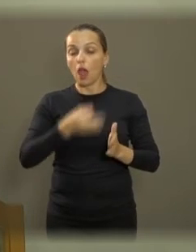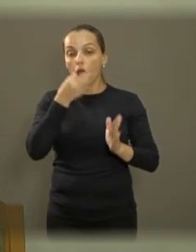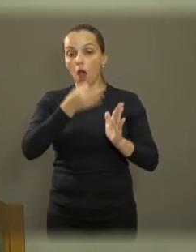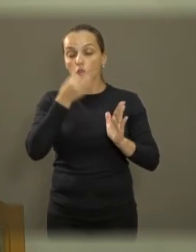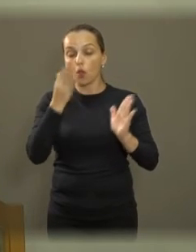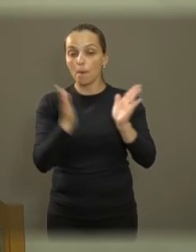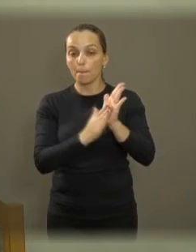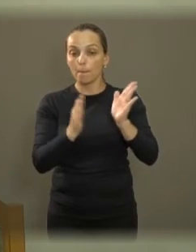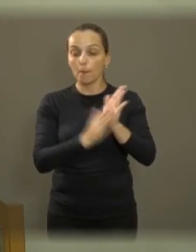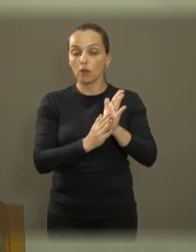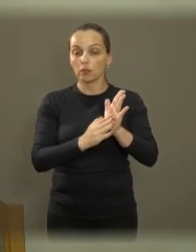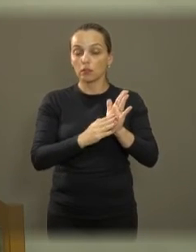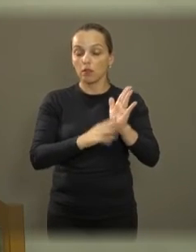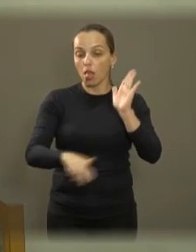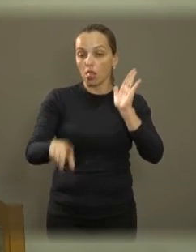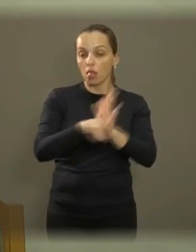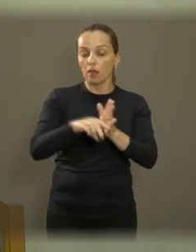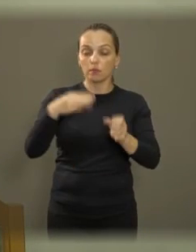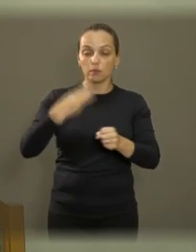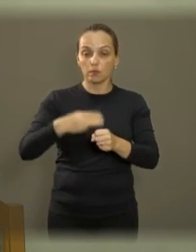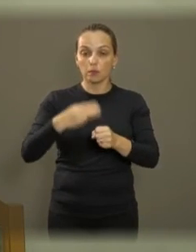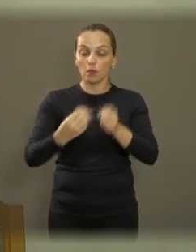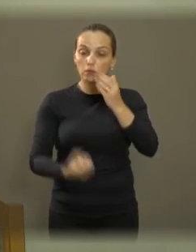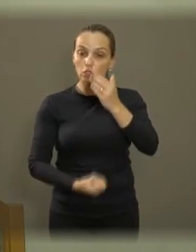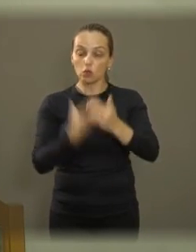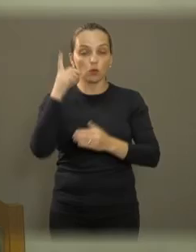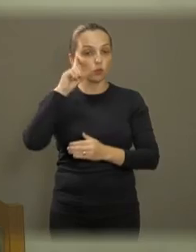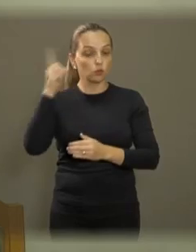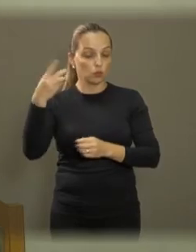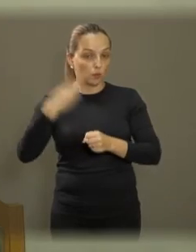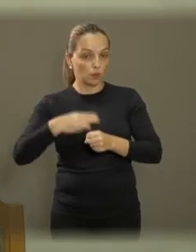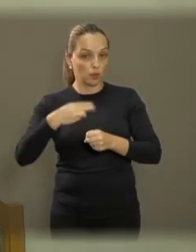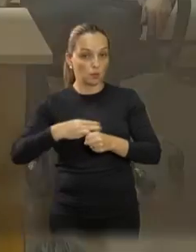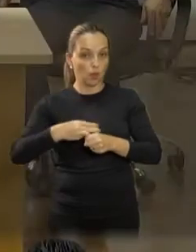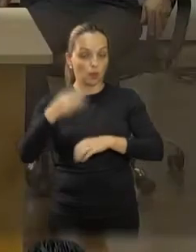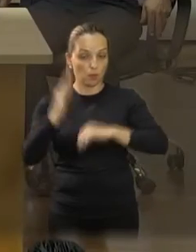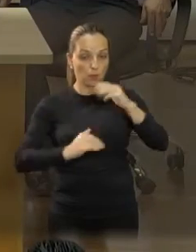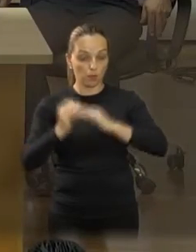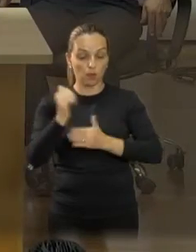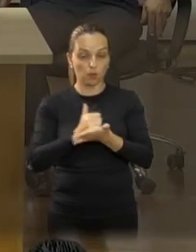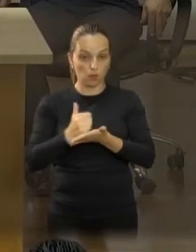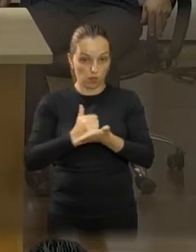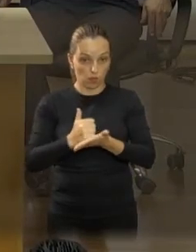Municipal do Farmacêutico, vereador Jefferson Yashuda.